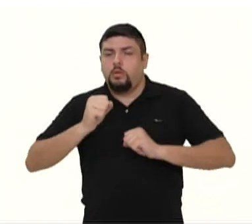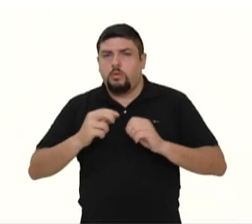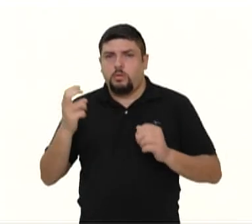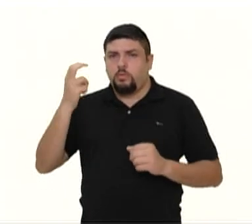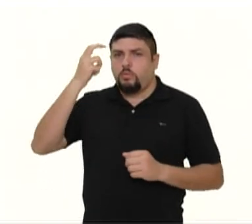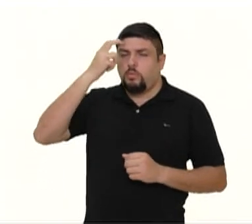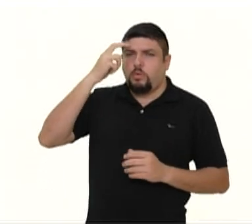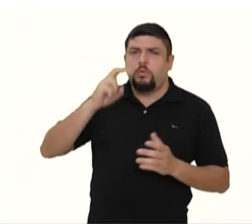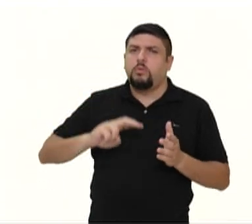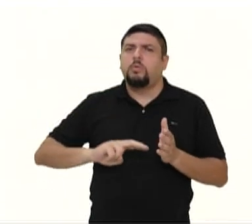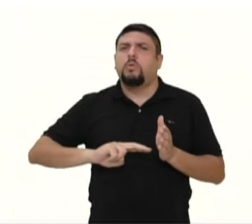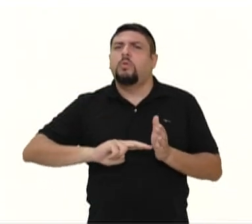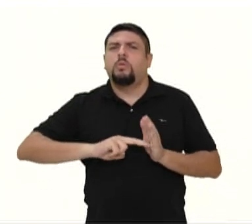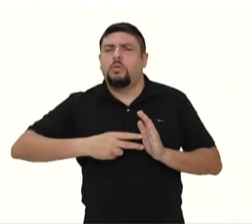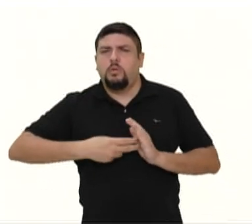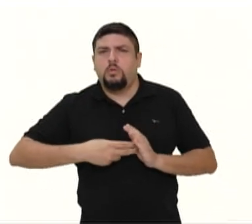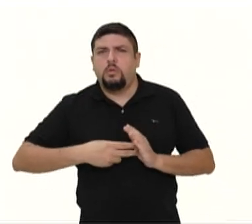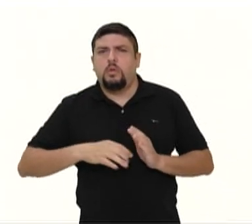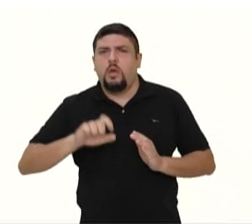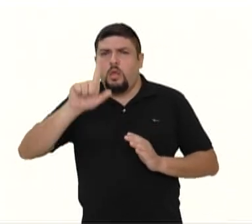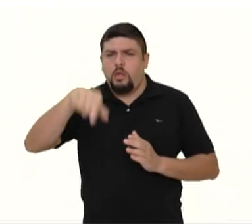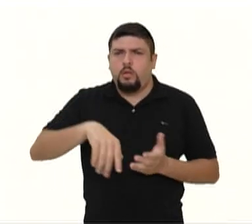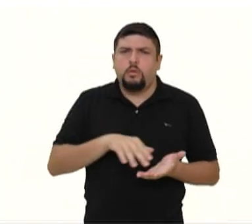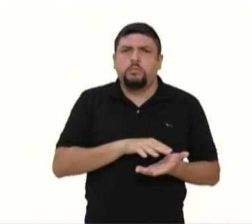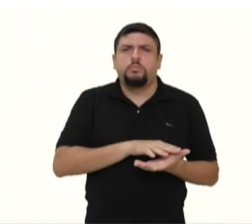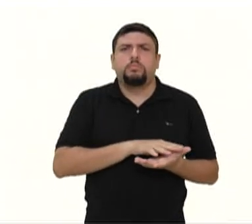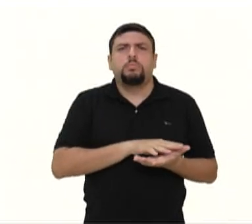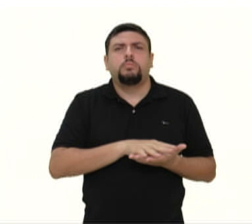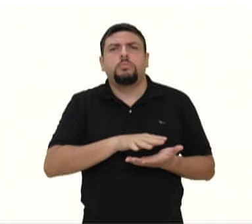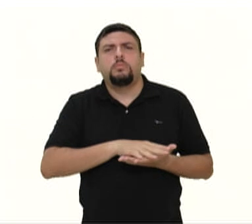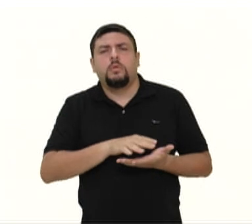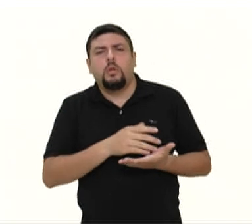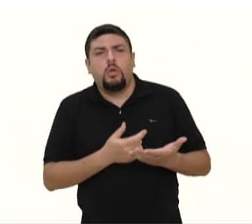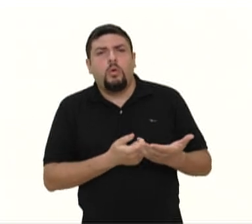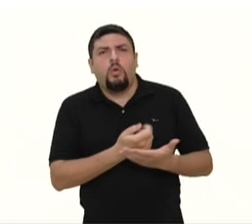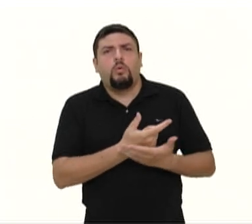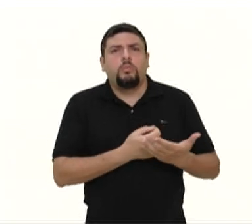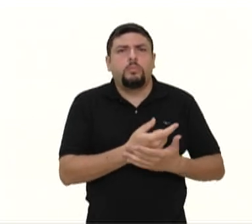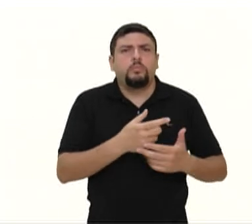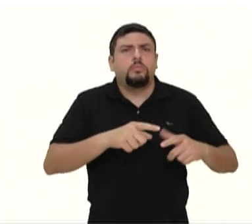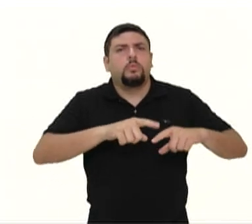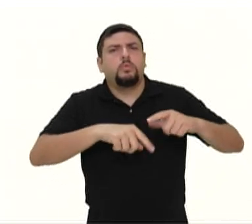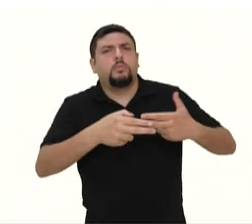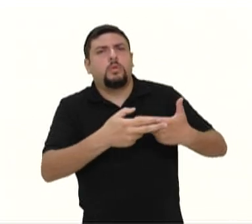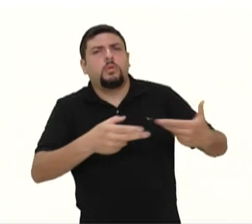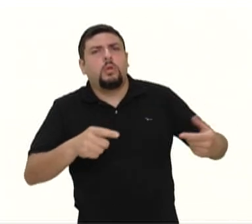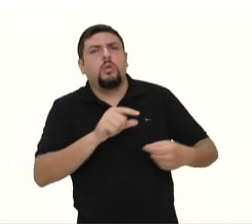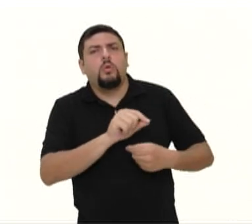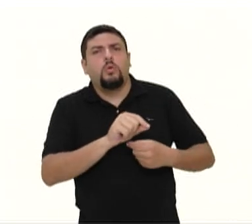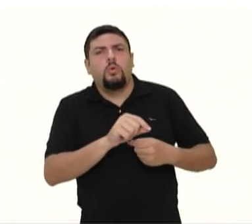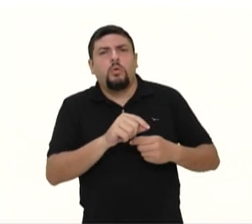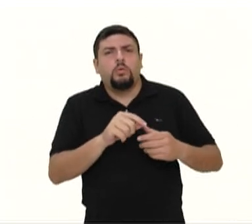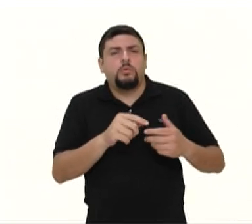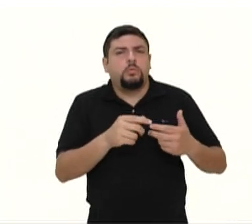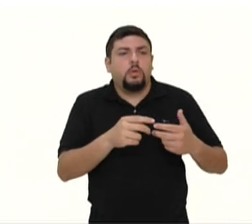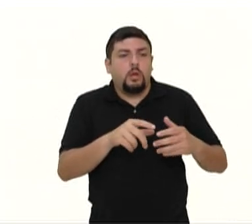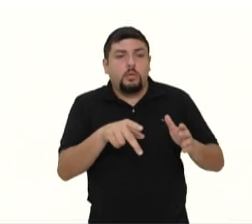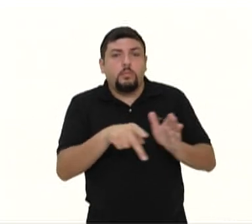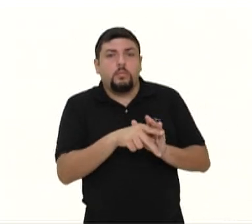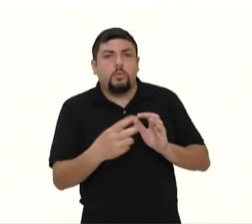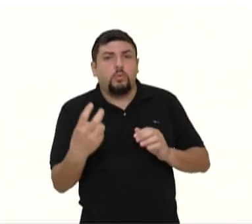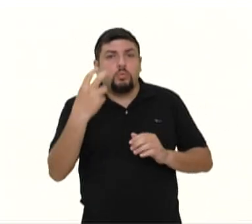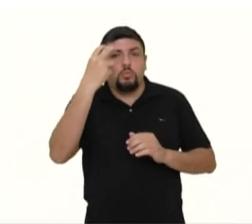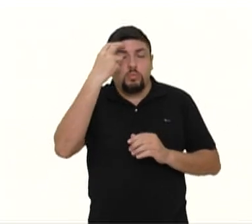que nós damos para esse consumo de bens industriais também e bens culturais que são produzidos industrialmente. Aqui na